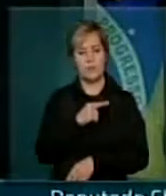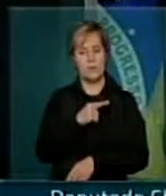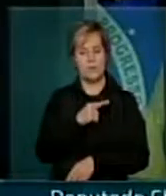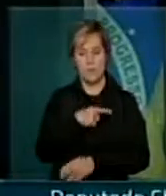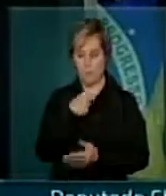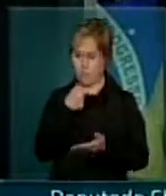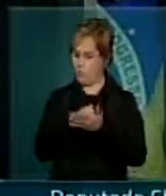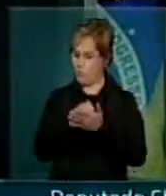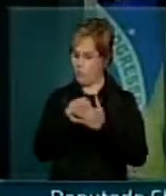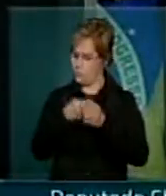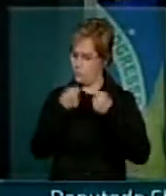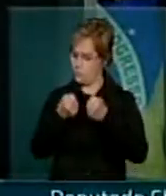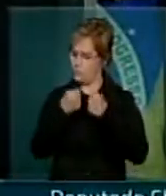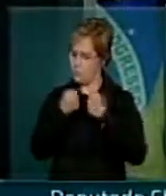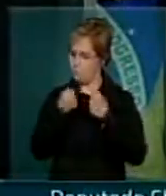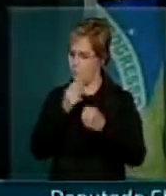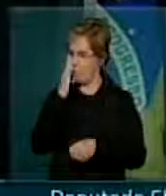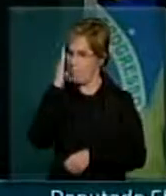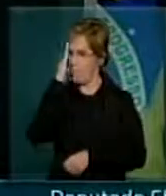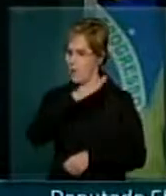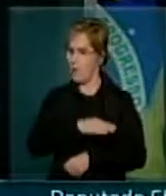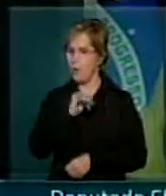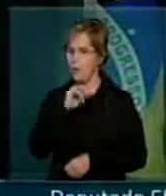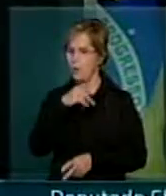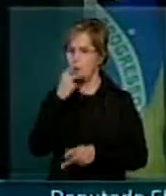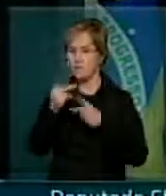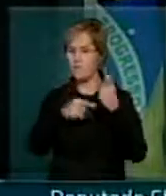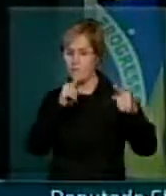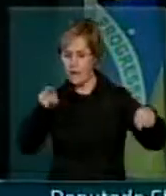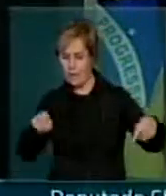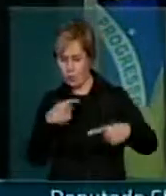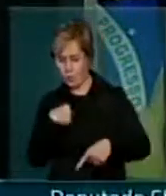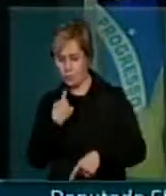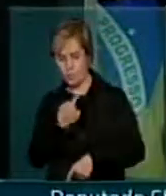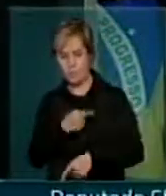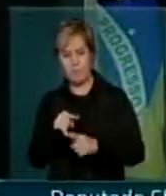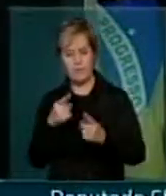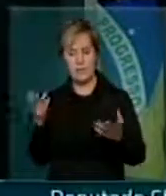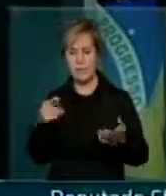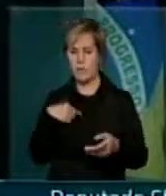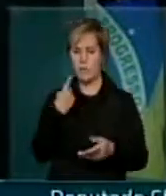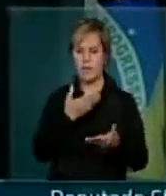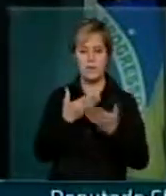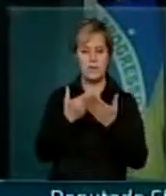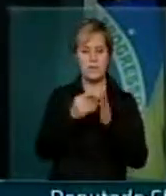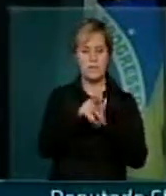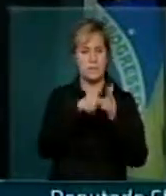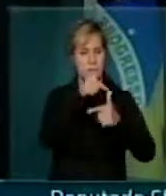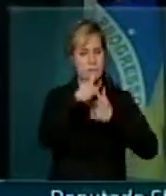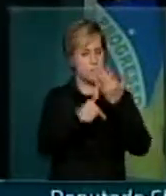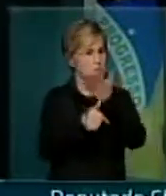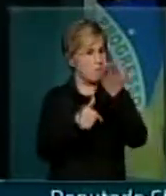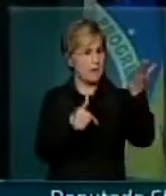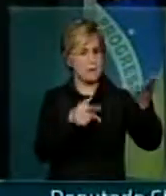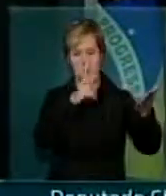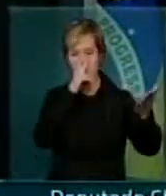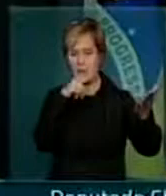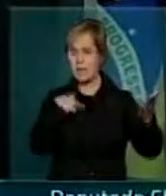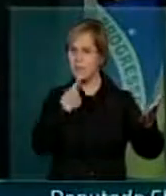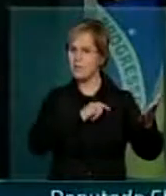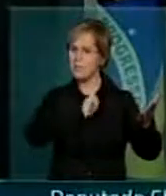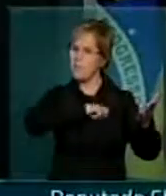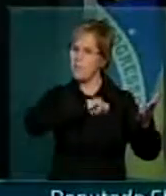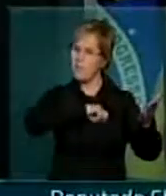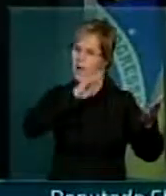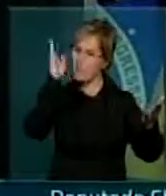e até perversos quando tratamos do trabalhador, ali da ponta, daquele para quem no